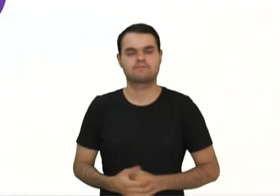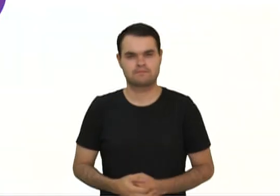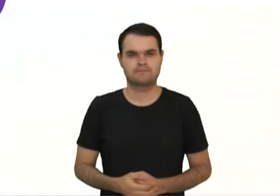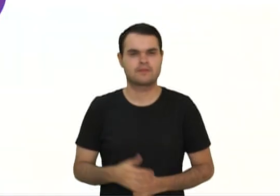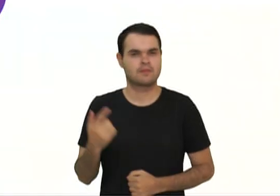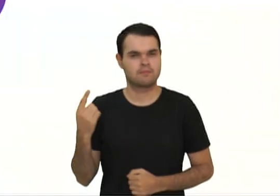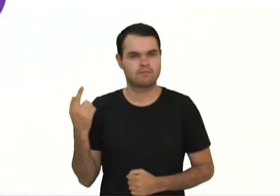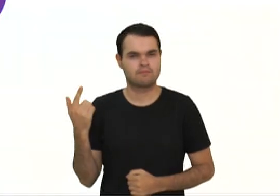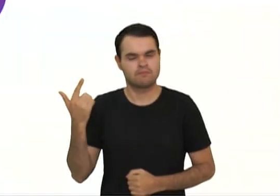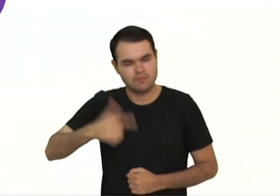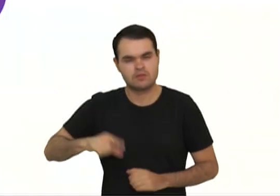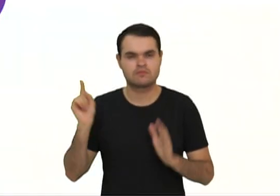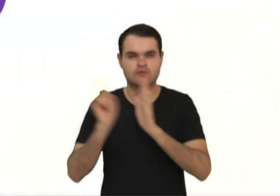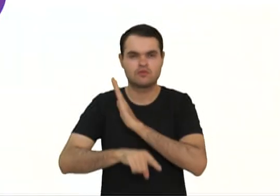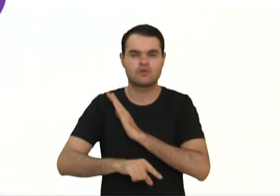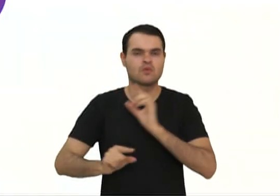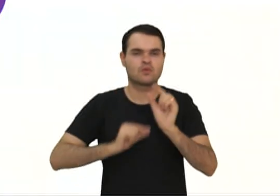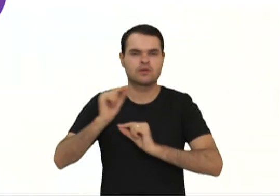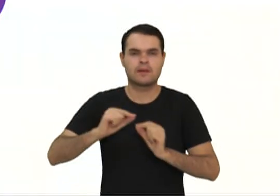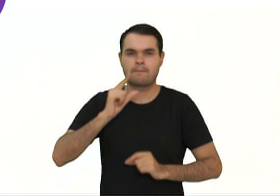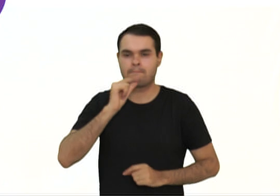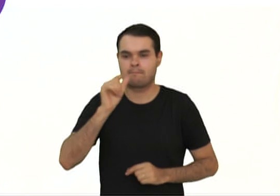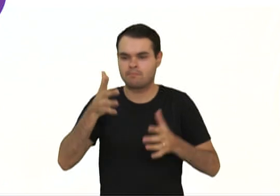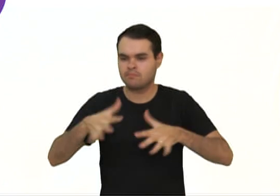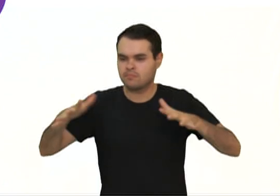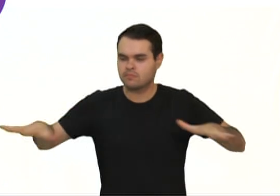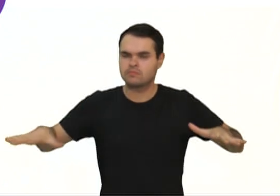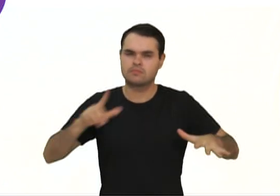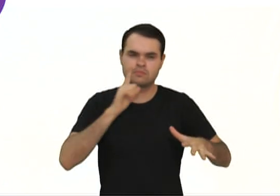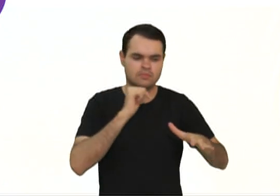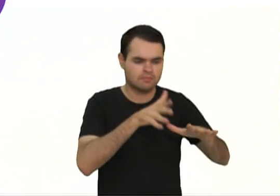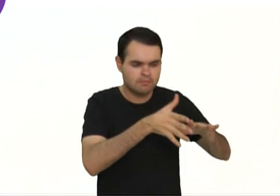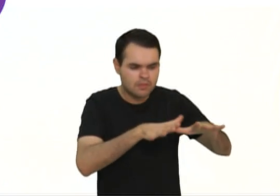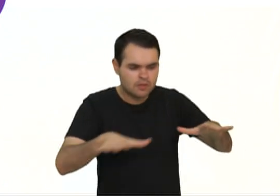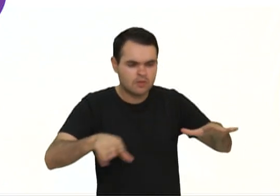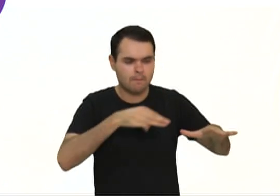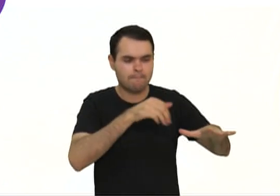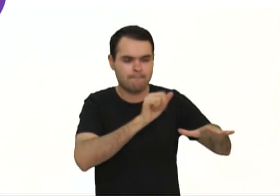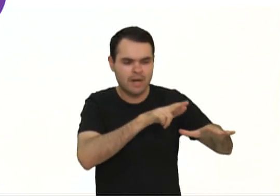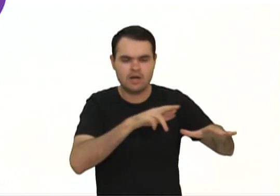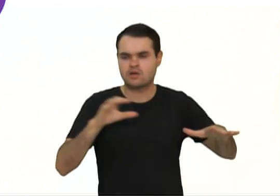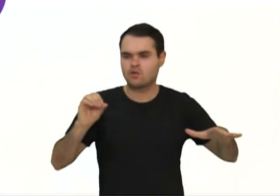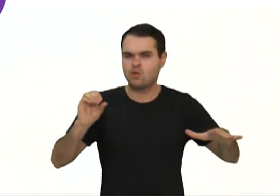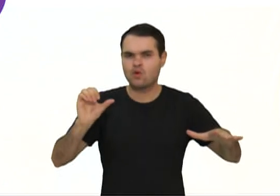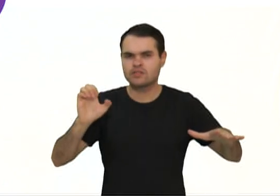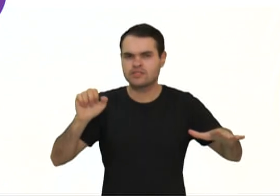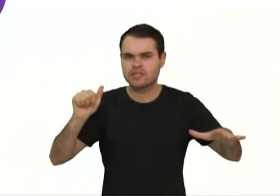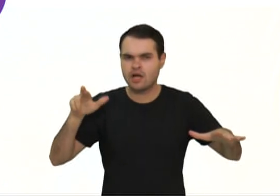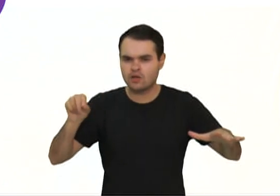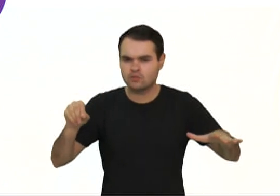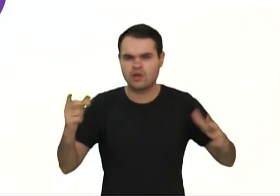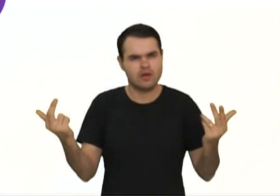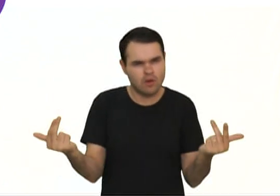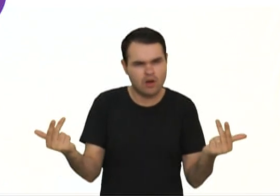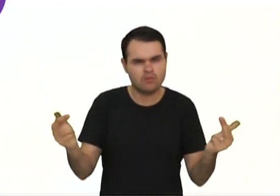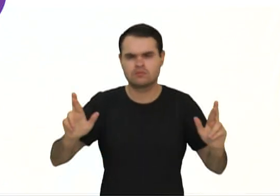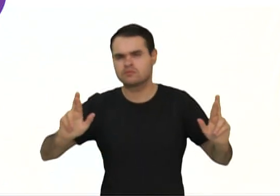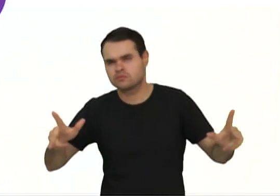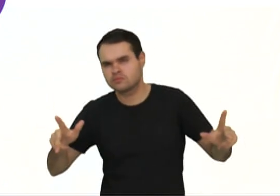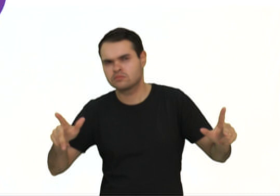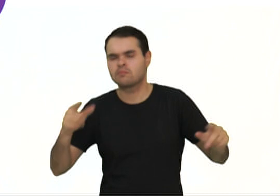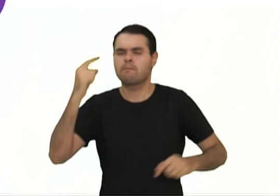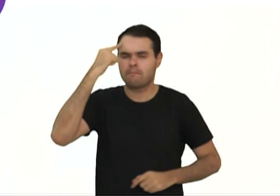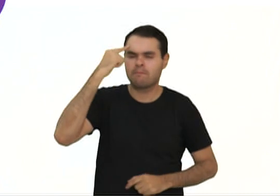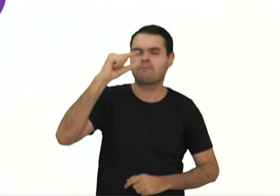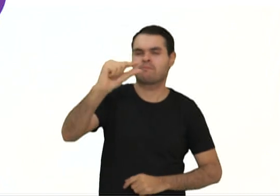nossa próxima pergunta. Ó. O que são mares e oceanos? O que são mares, o que são oceanos? São a mesma coisa, são coisas distintas?